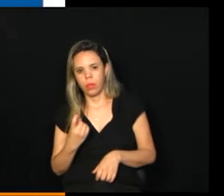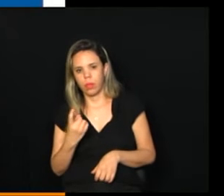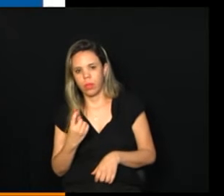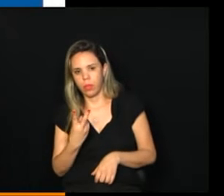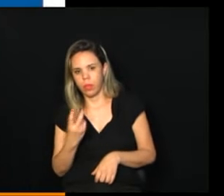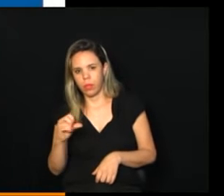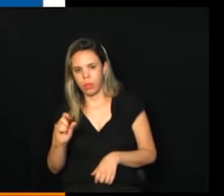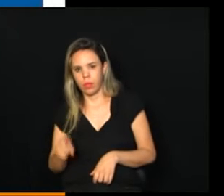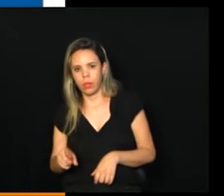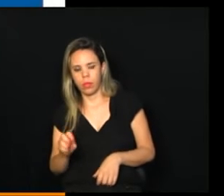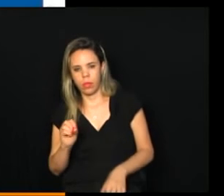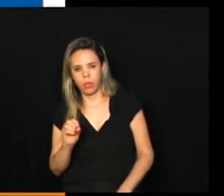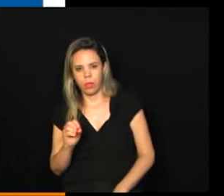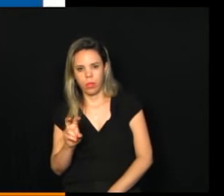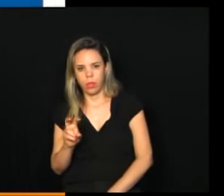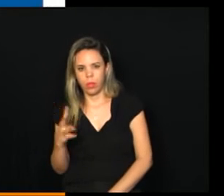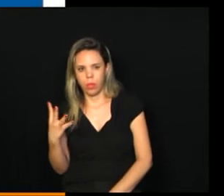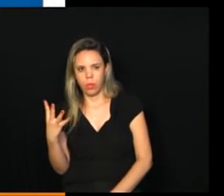única,